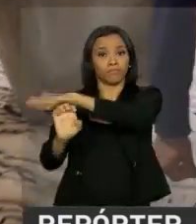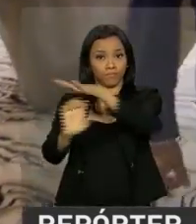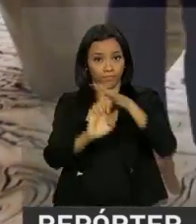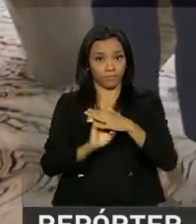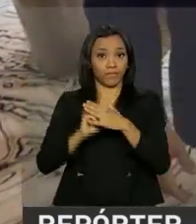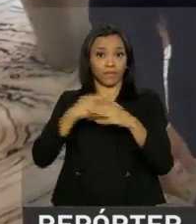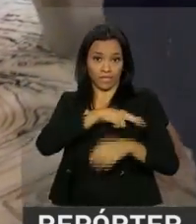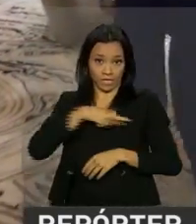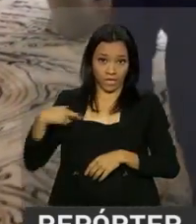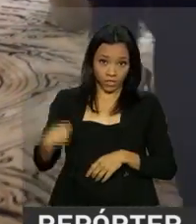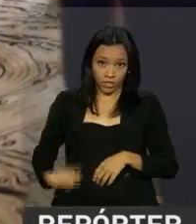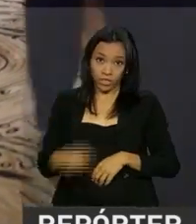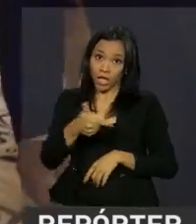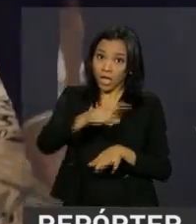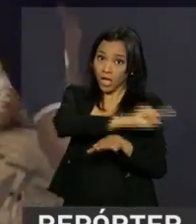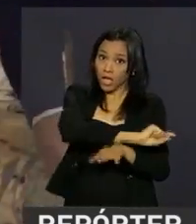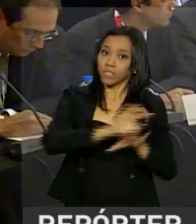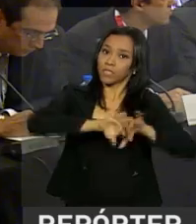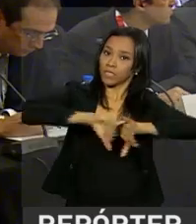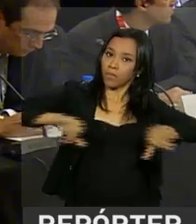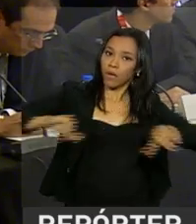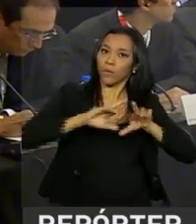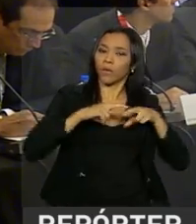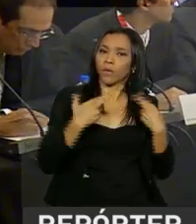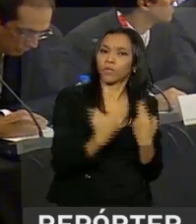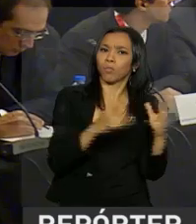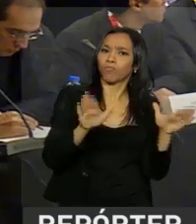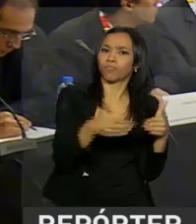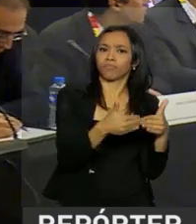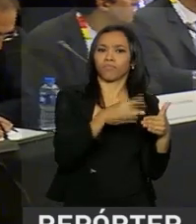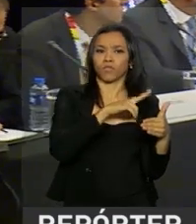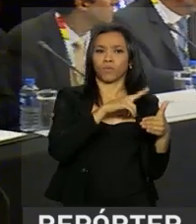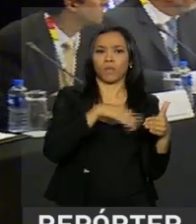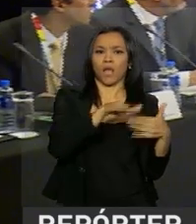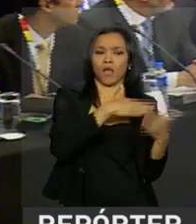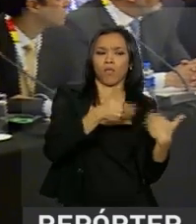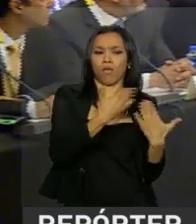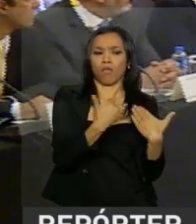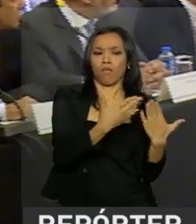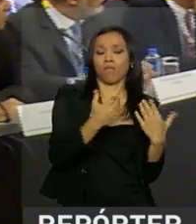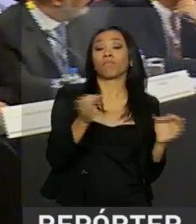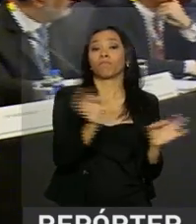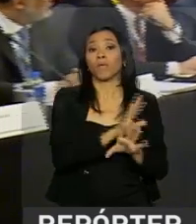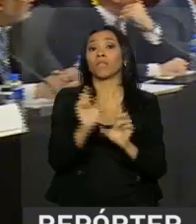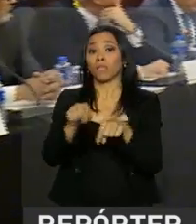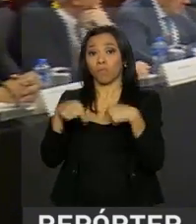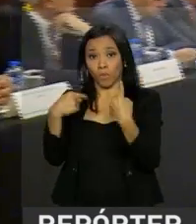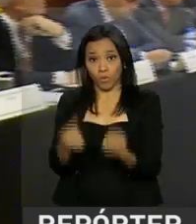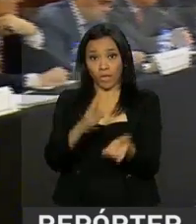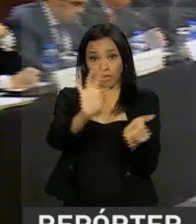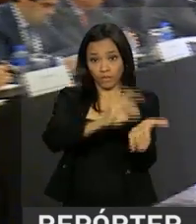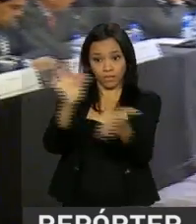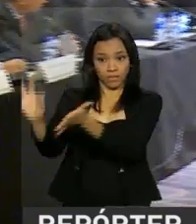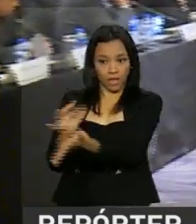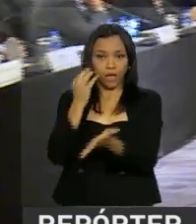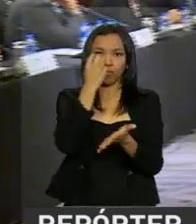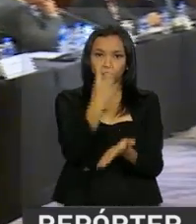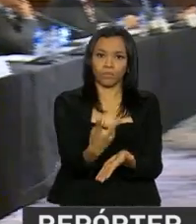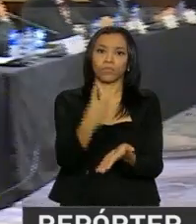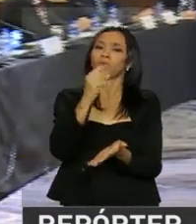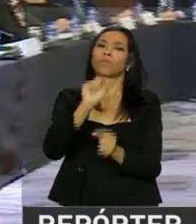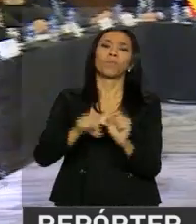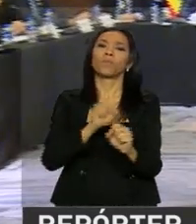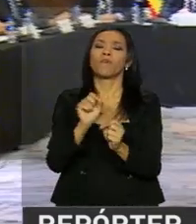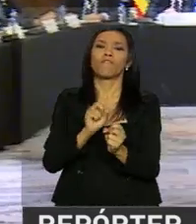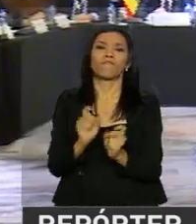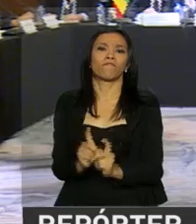reuniu com empresários brasileiros em separado. Durante o seminário, os dois países assinaram acordos em várias áreas, como venda de